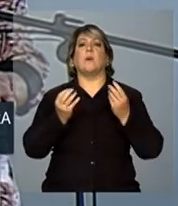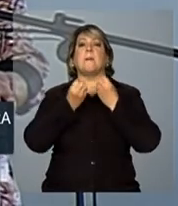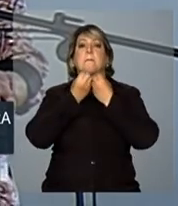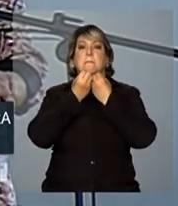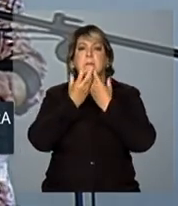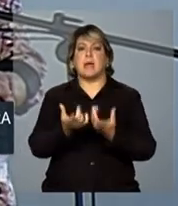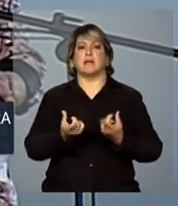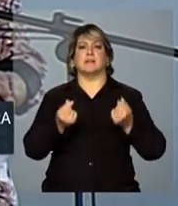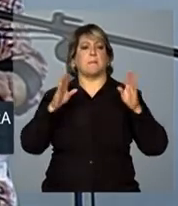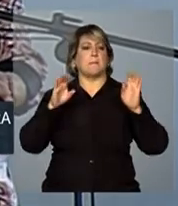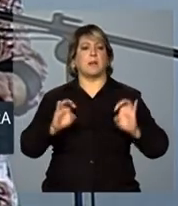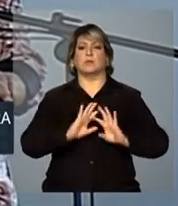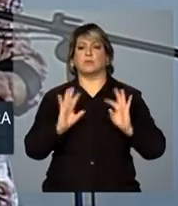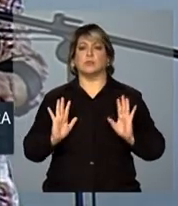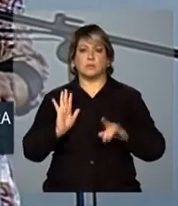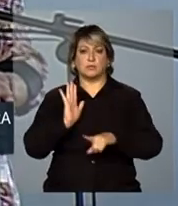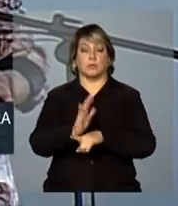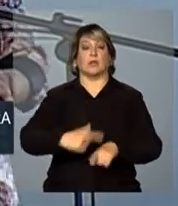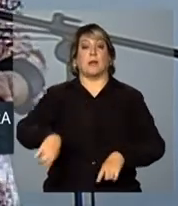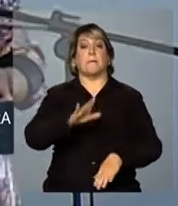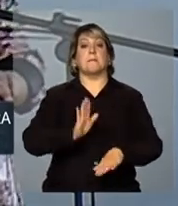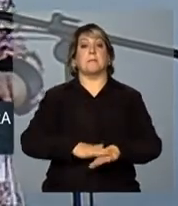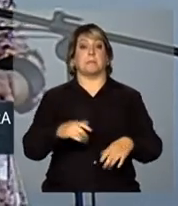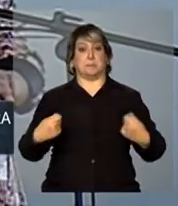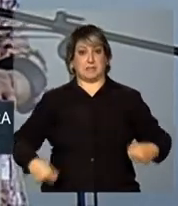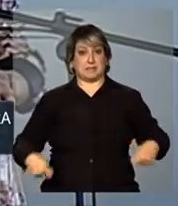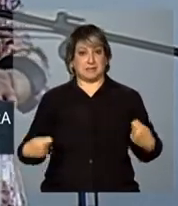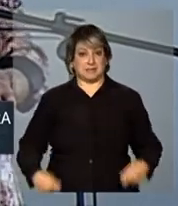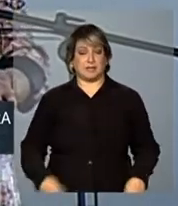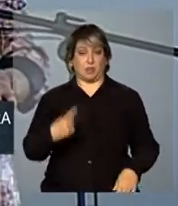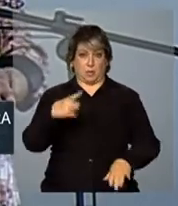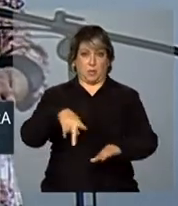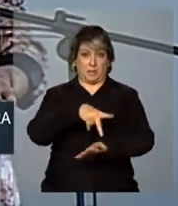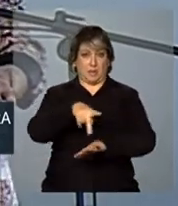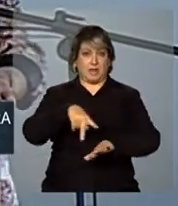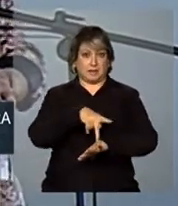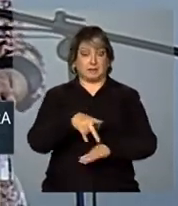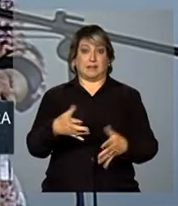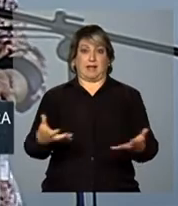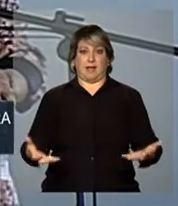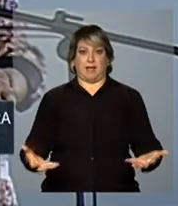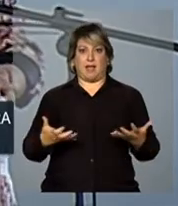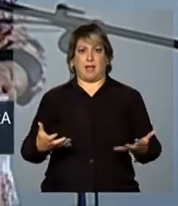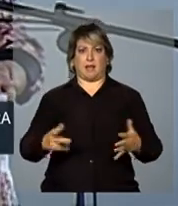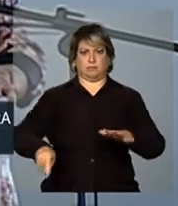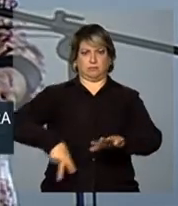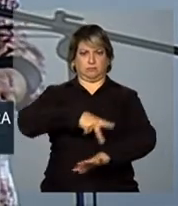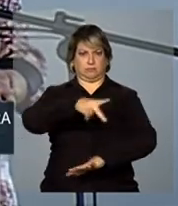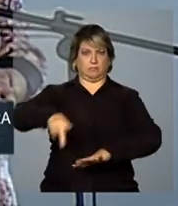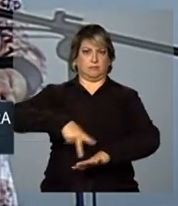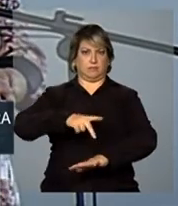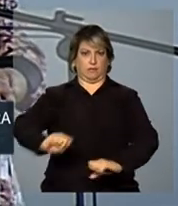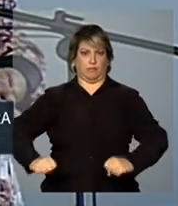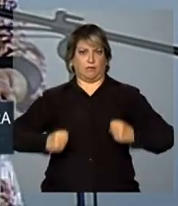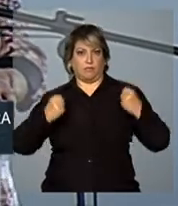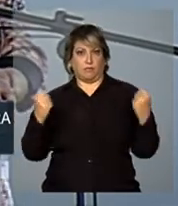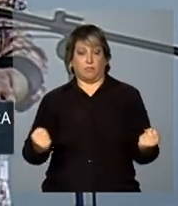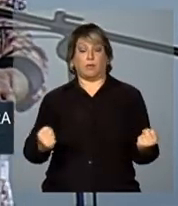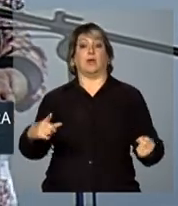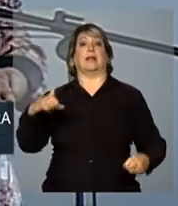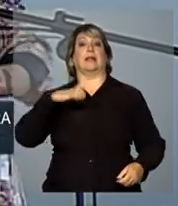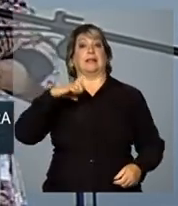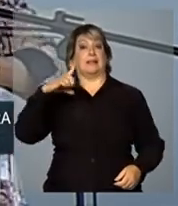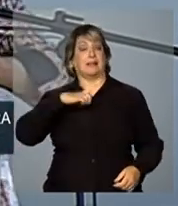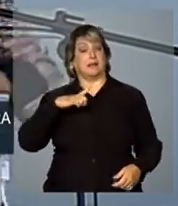para aqueles que mais precisam. Um país que quer ser uma grande nação tem